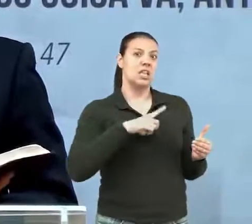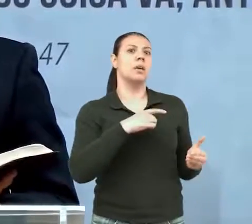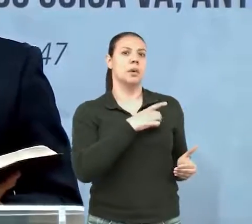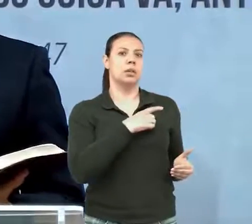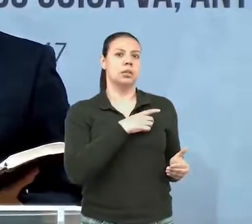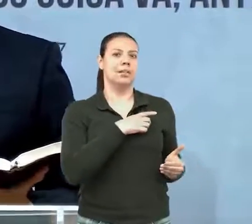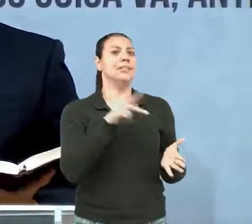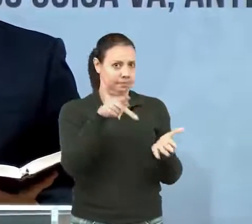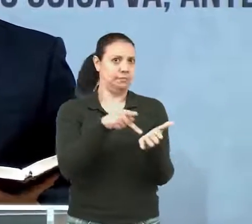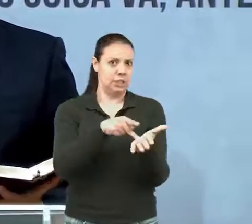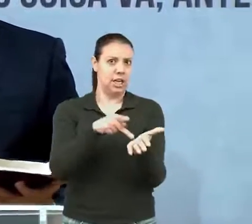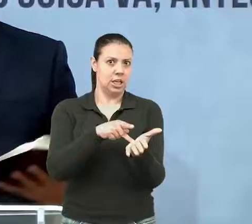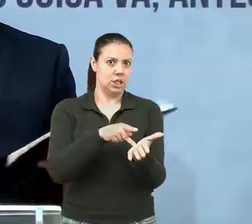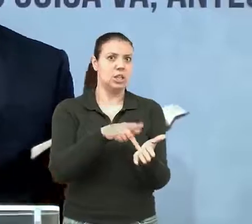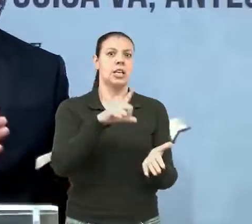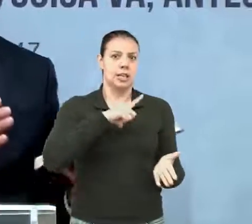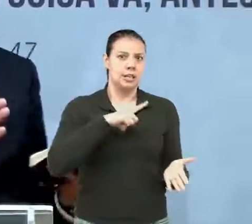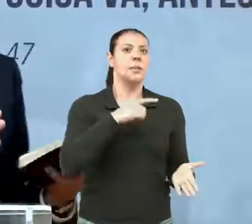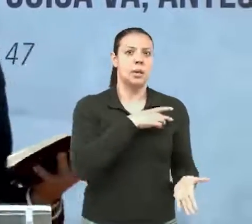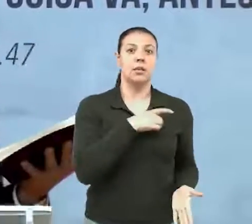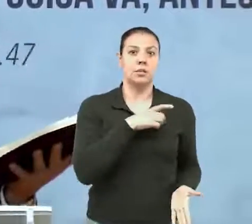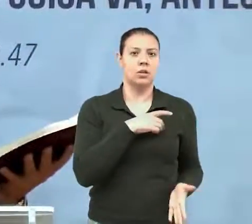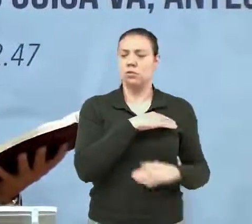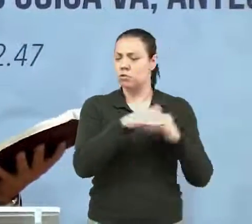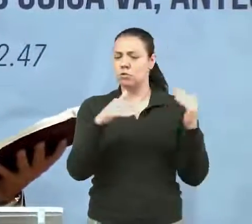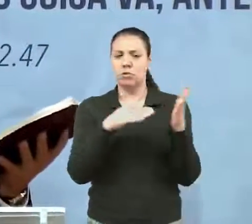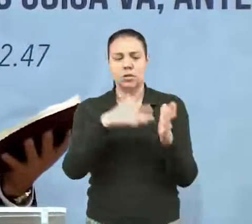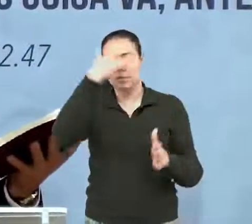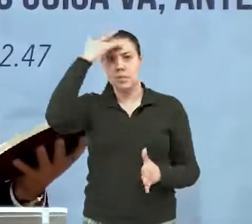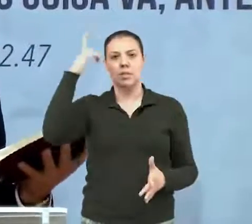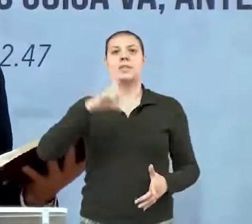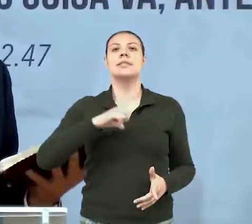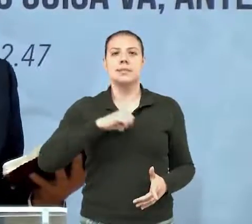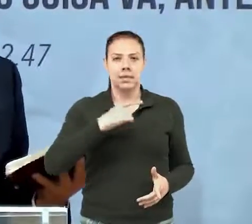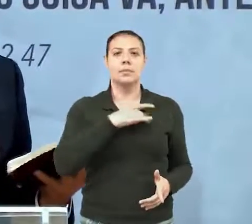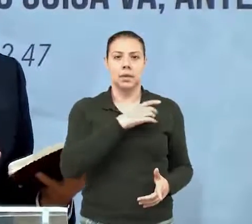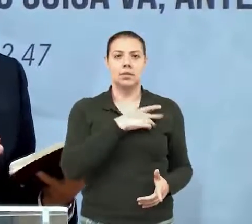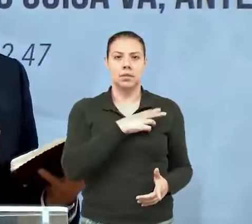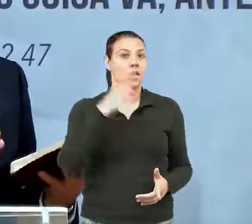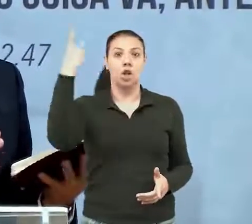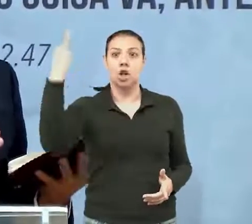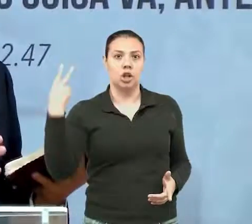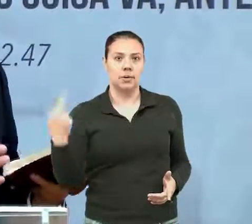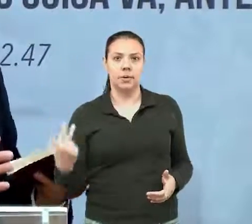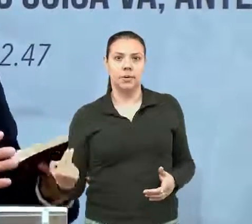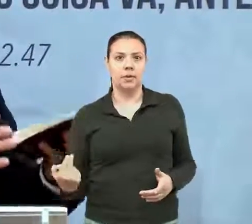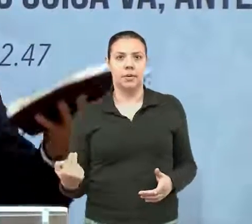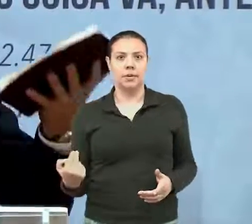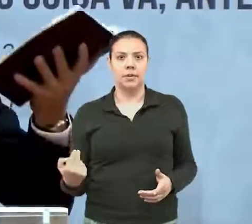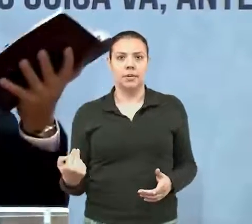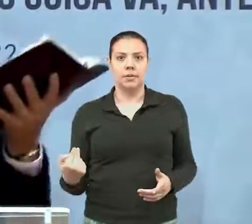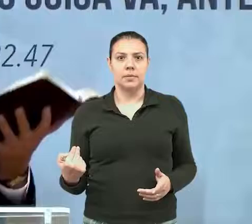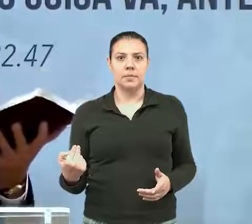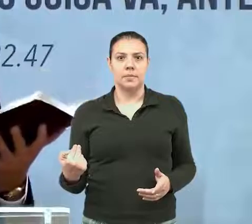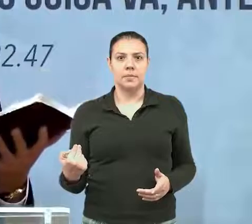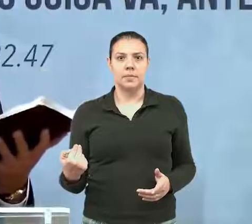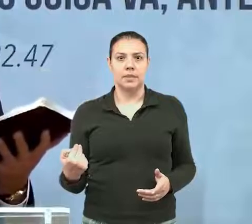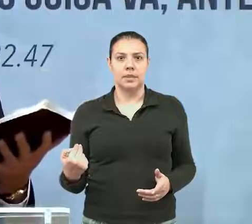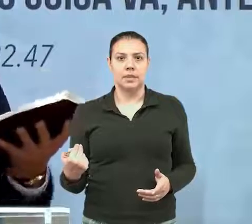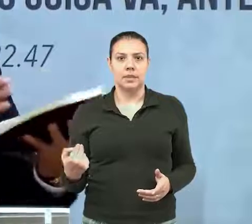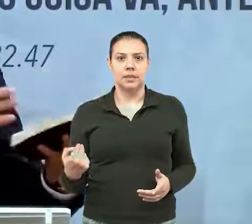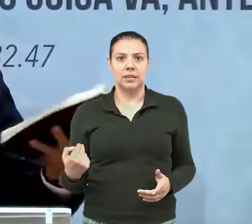da sua vida. Como dizia o salmista Davi no Salmo 56, versículo 3: em me vindo o